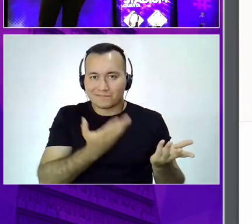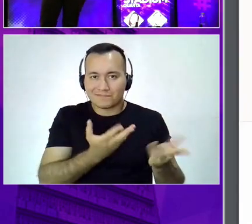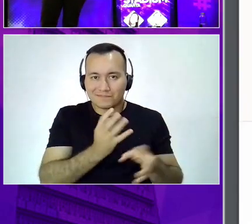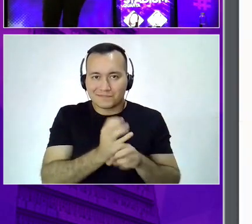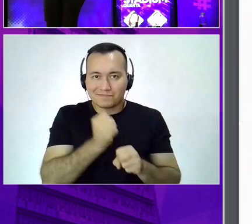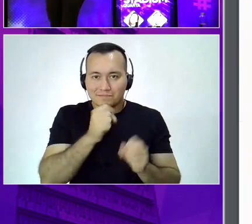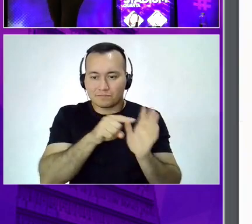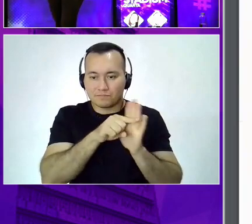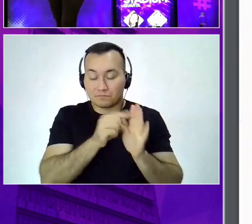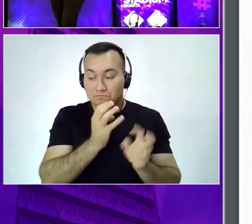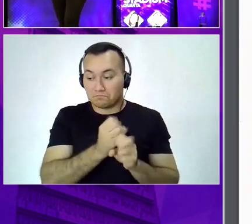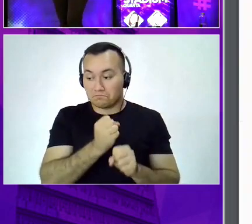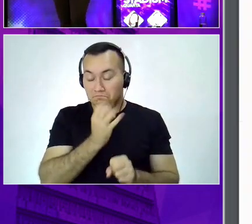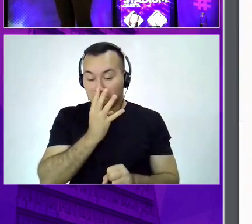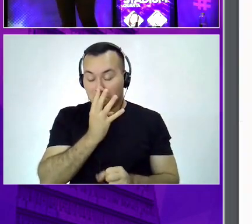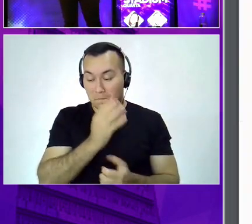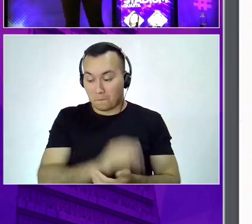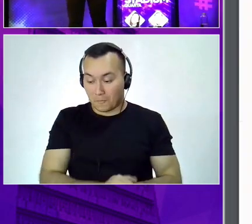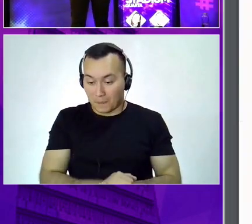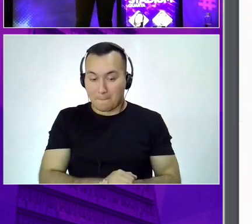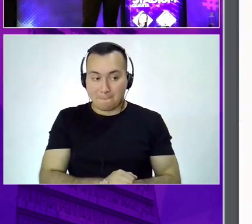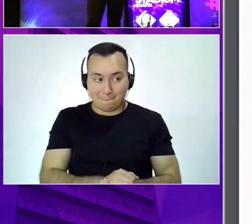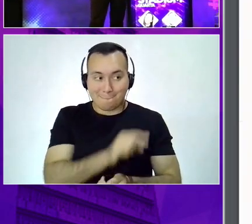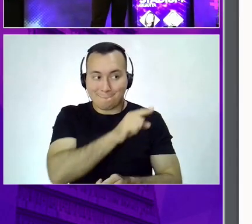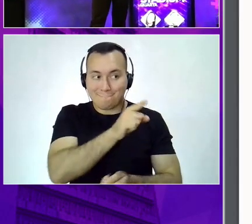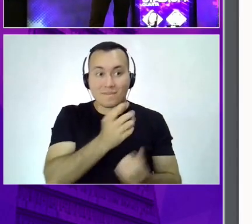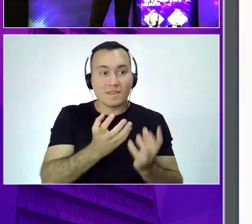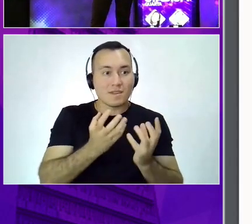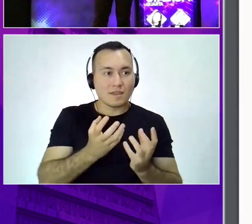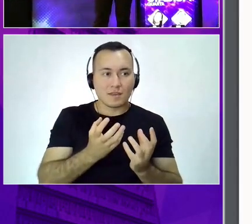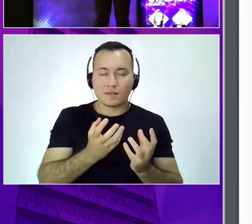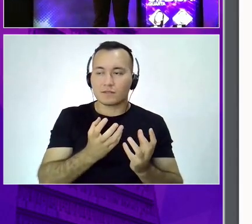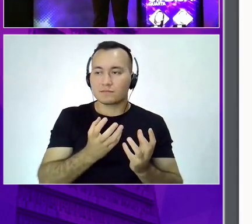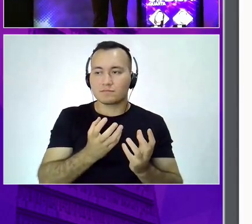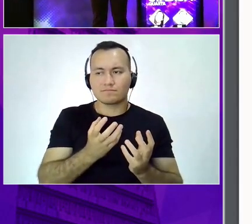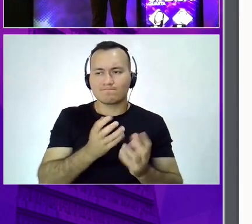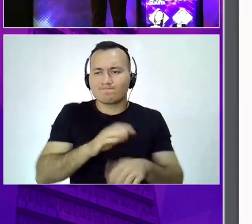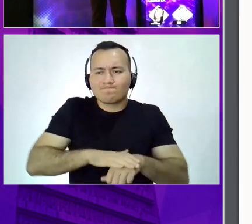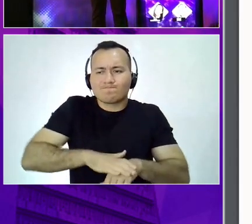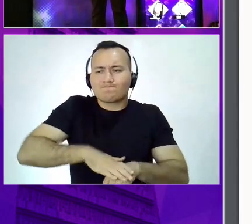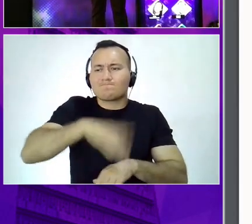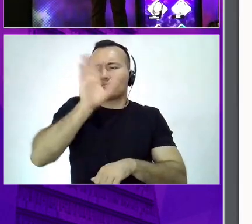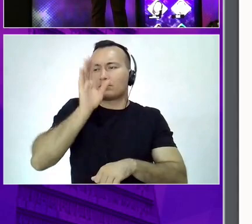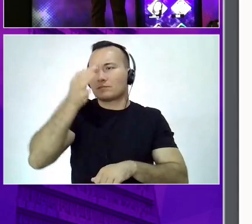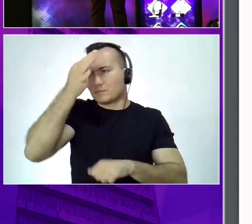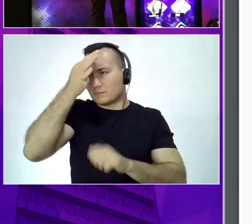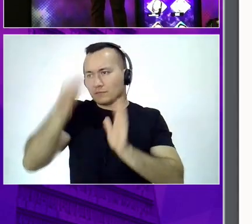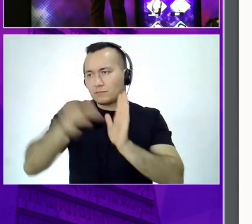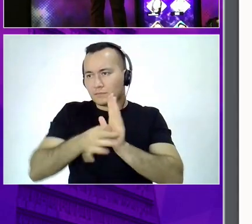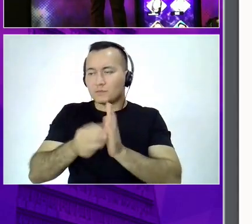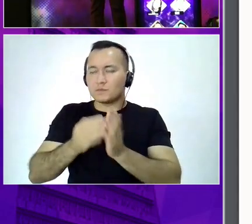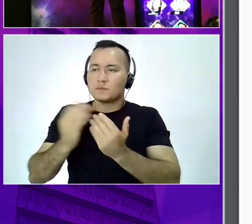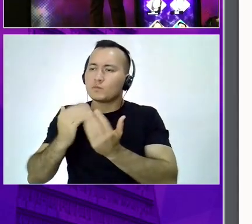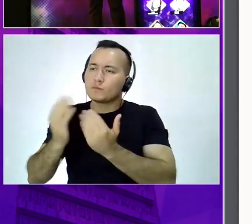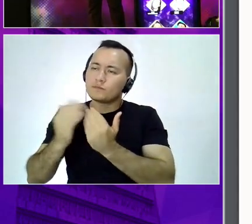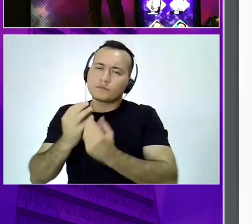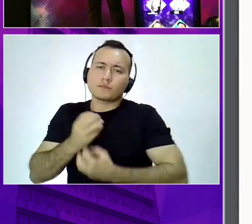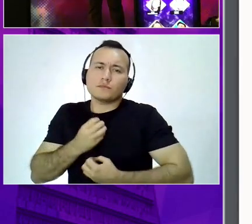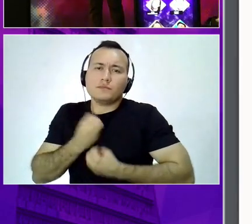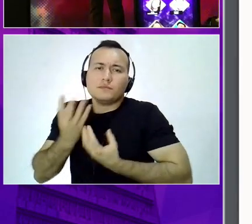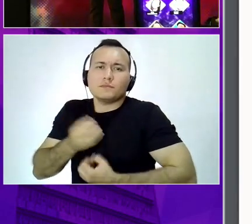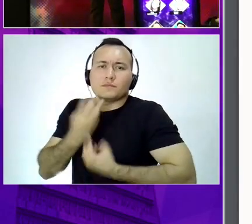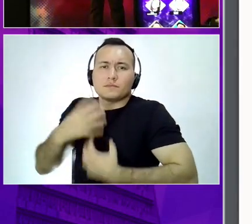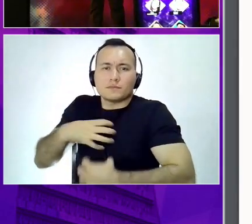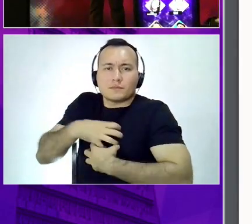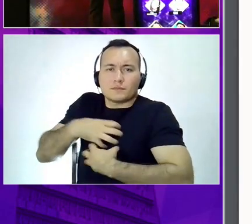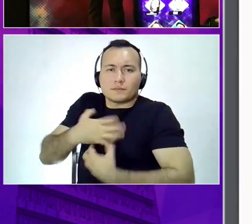aí ou se abrir mais, falar mais com os robôs do que com os humanos. Isso me remete à